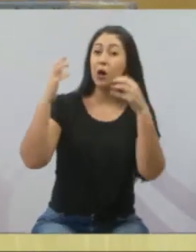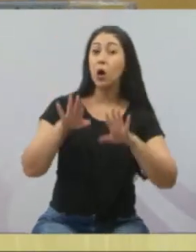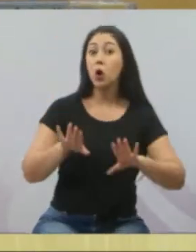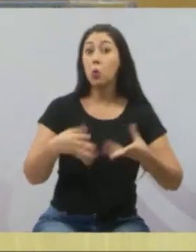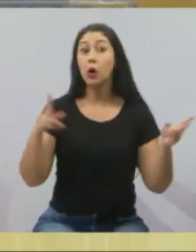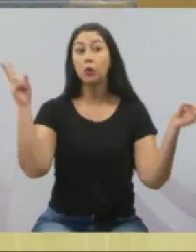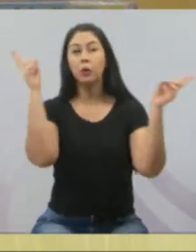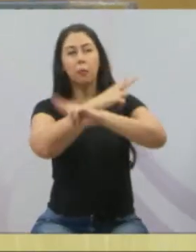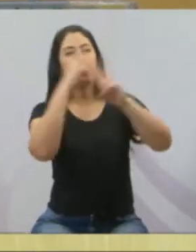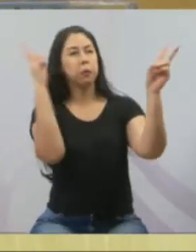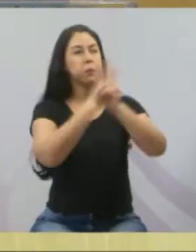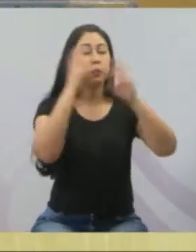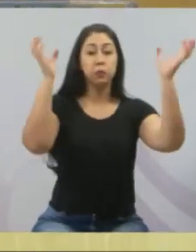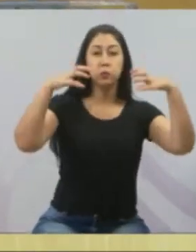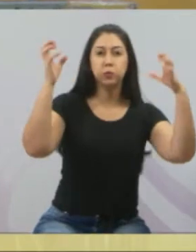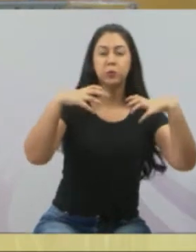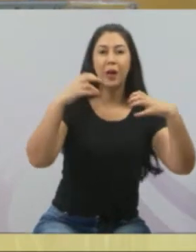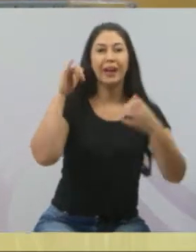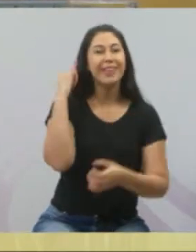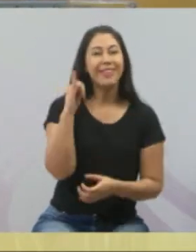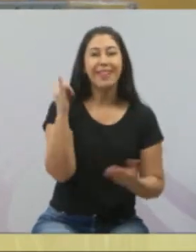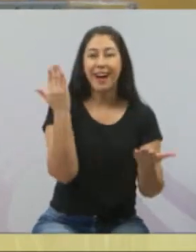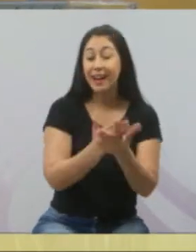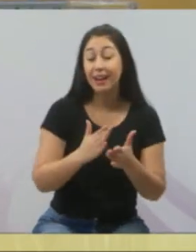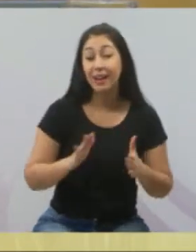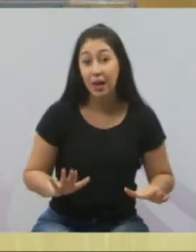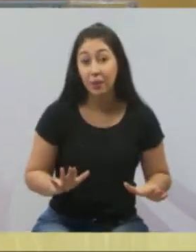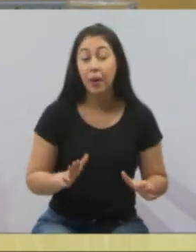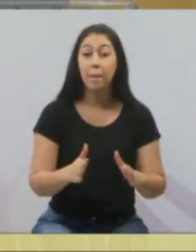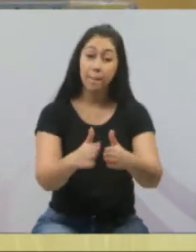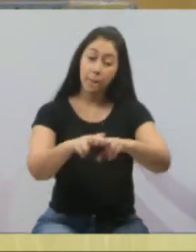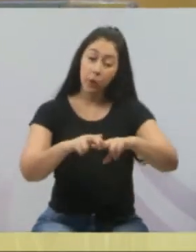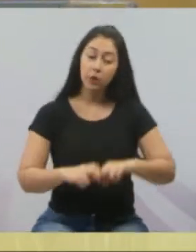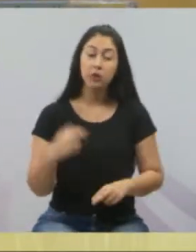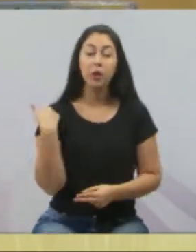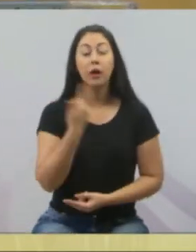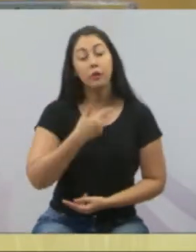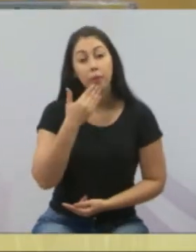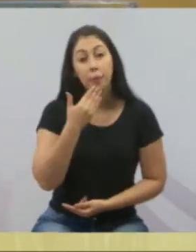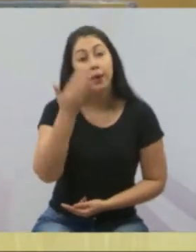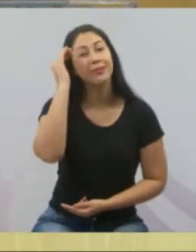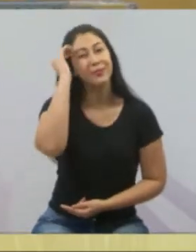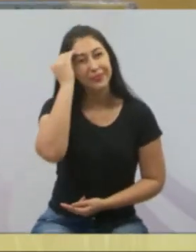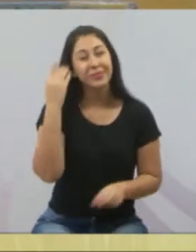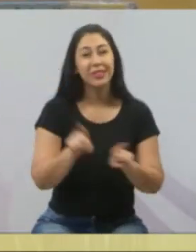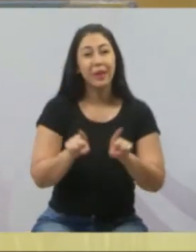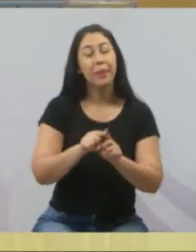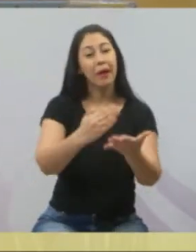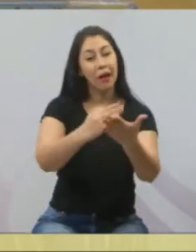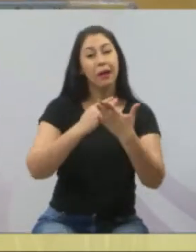julho de 2020. Autoria, vereador Valmir do Parque Meia Lua.